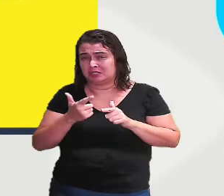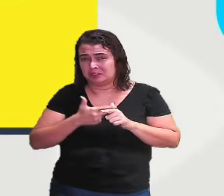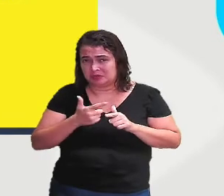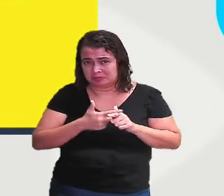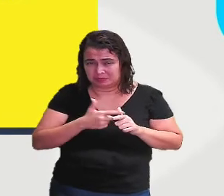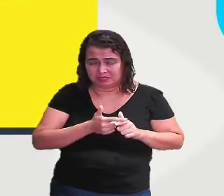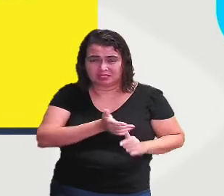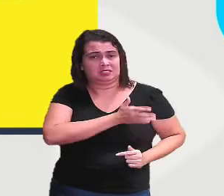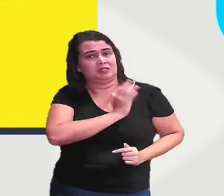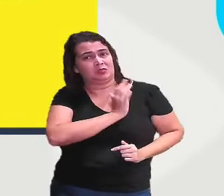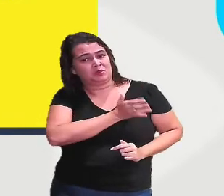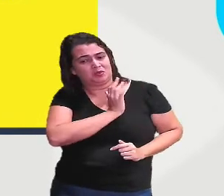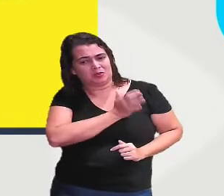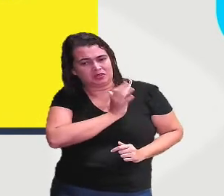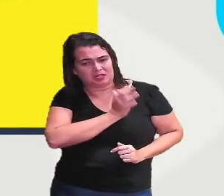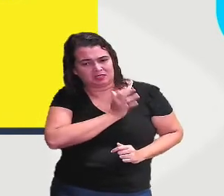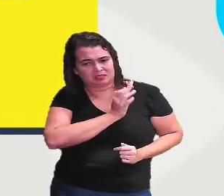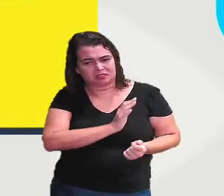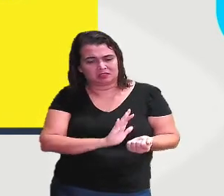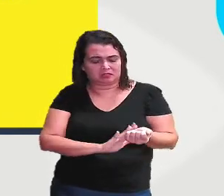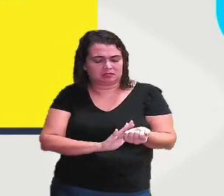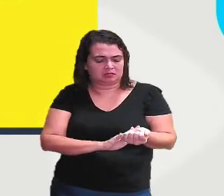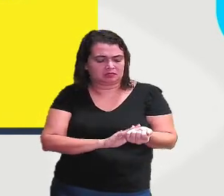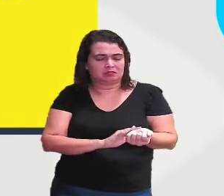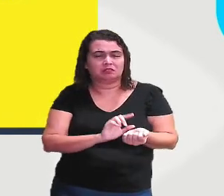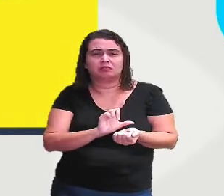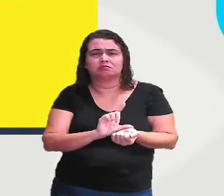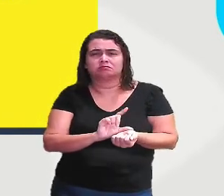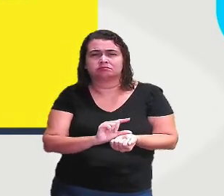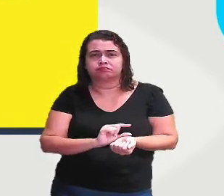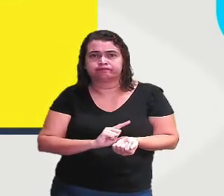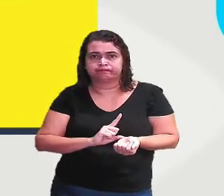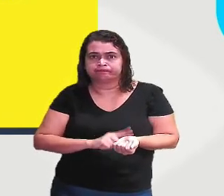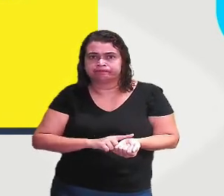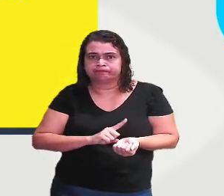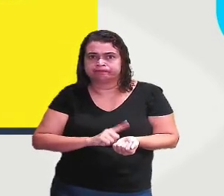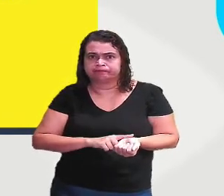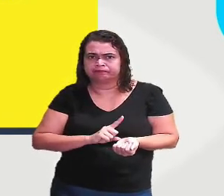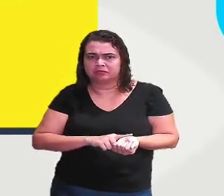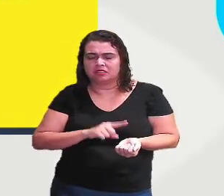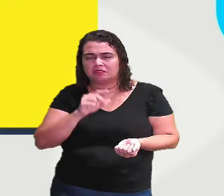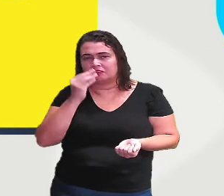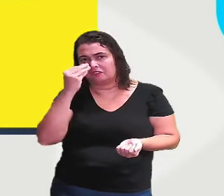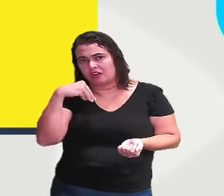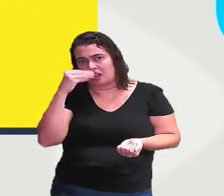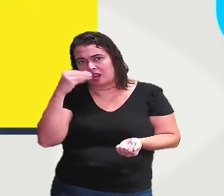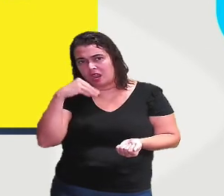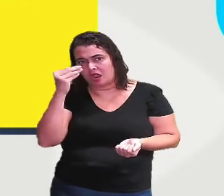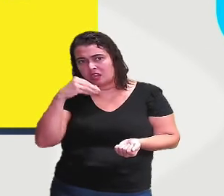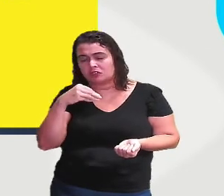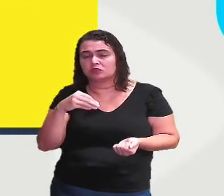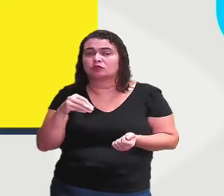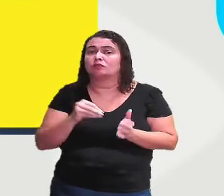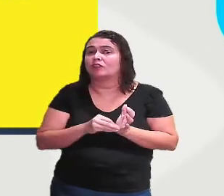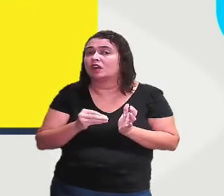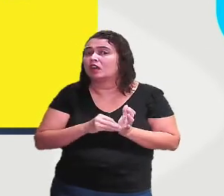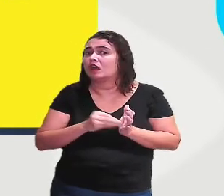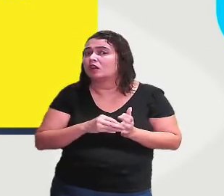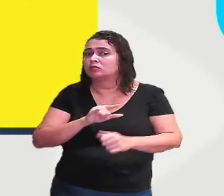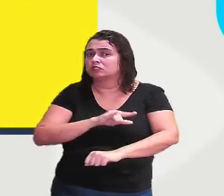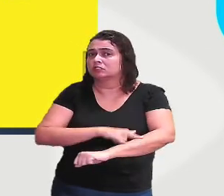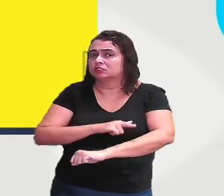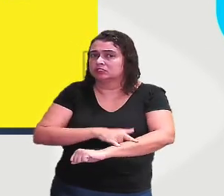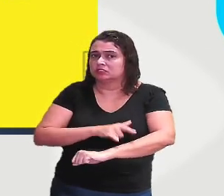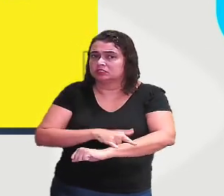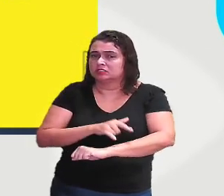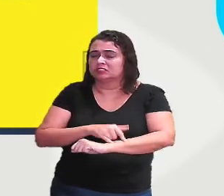bilirrubina, coração, ó, pulso mais lento, rins, insuficiência renal, ausência de urina, estômago,